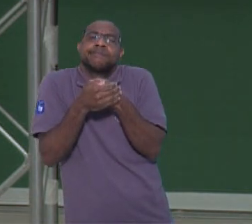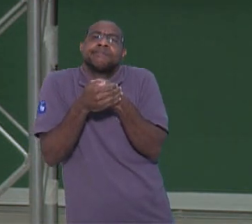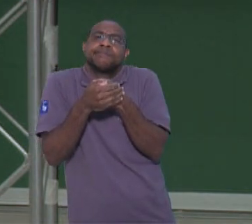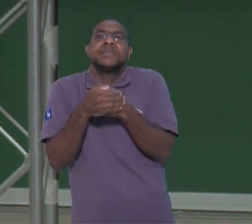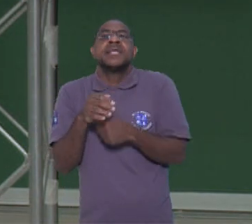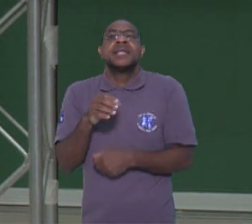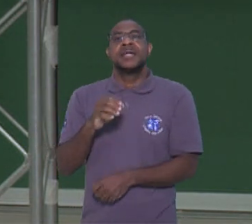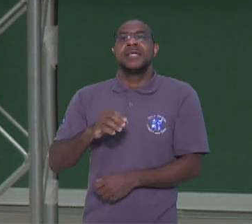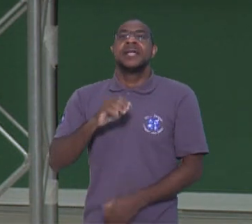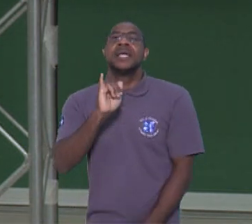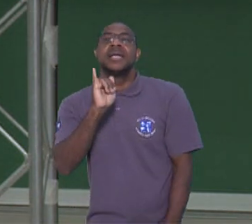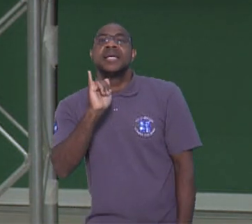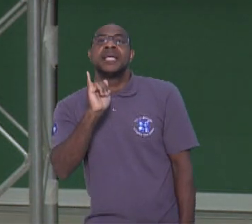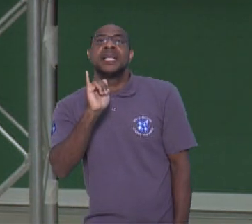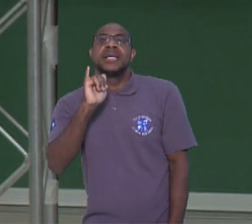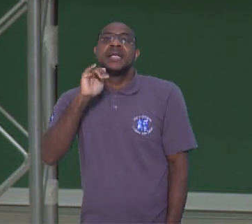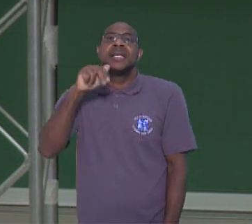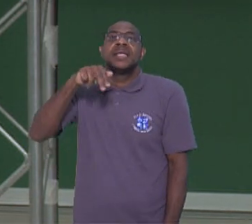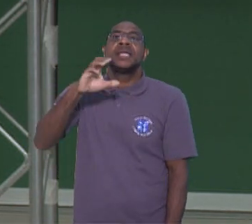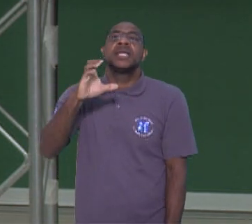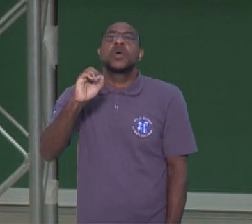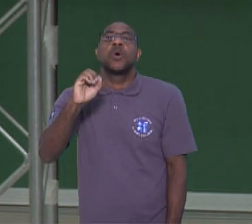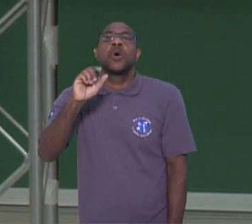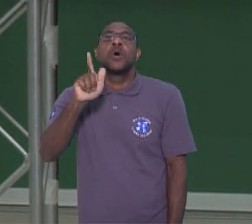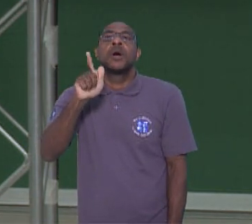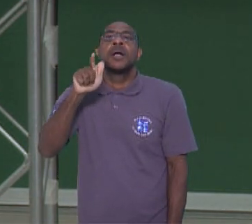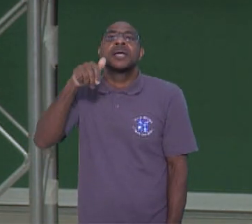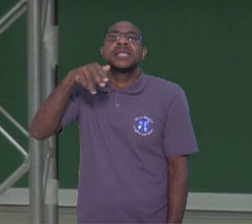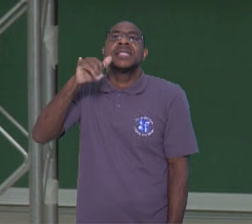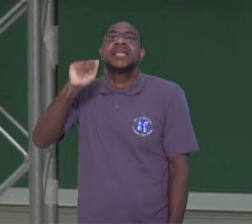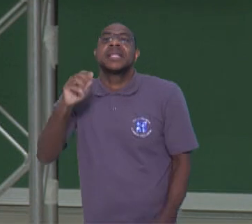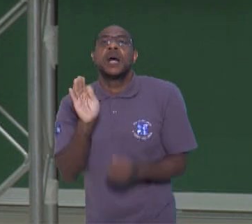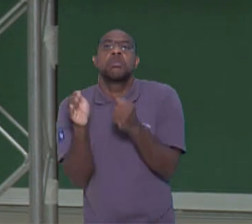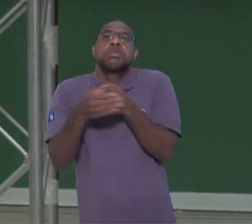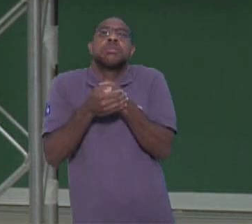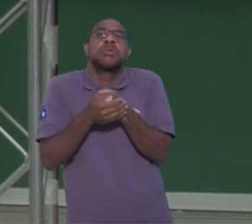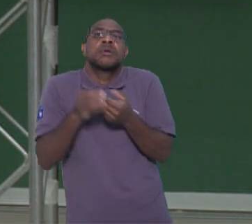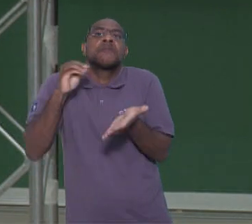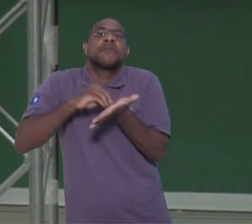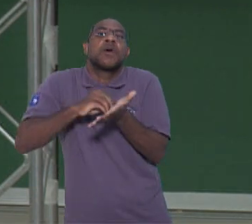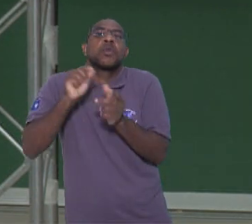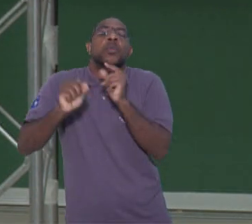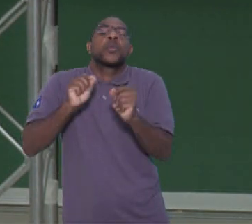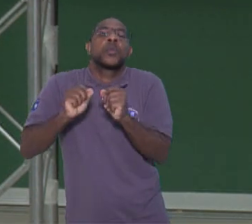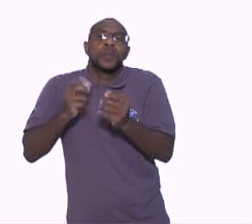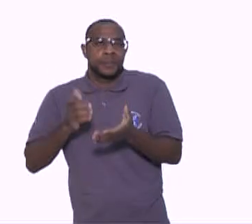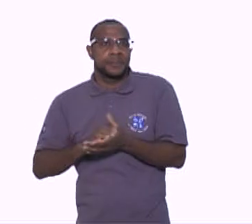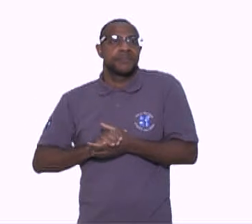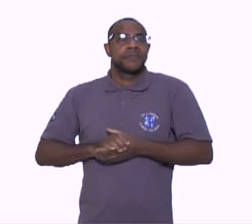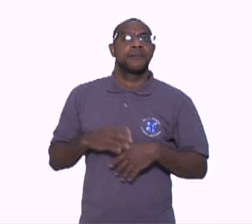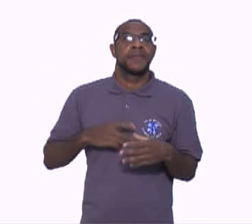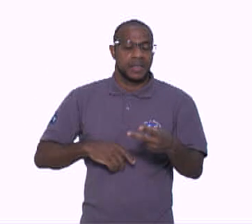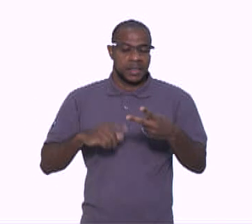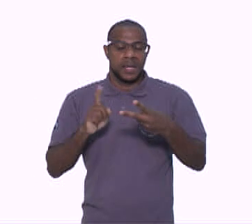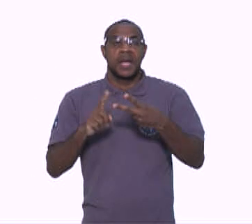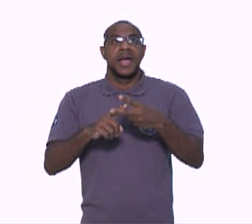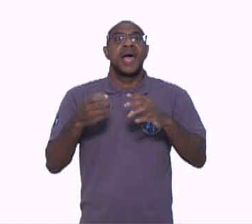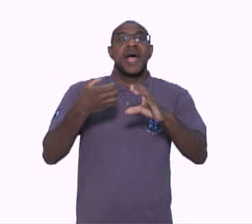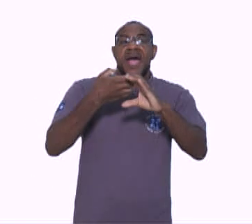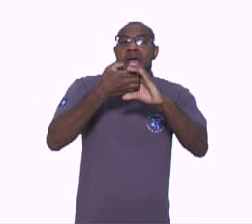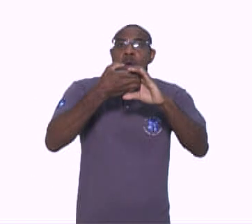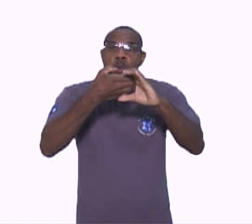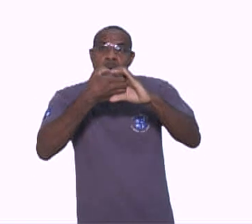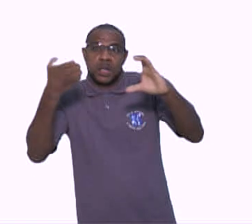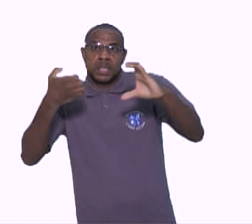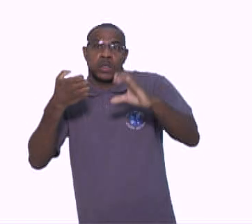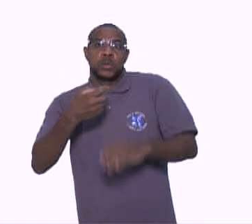isso. Equação do segundo grau com o primeiro e segundo termos. Equação do segundo grau com o